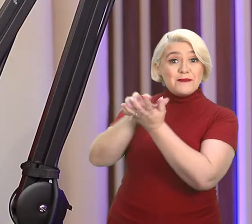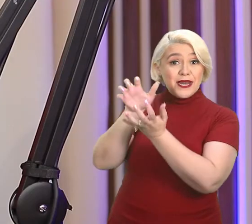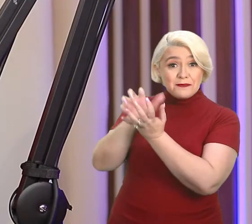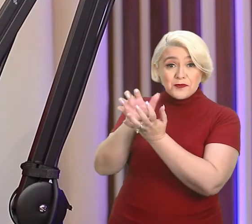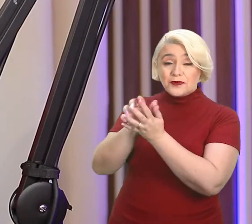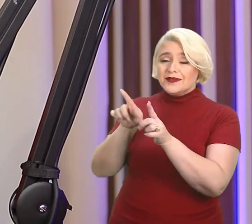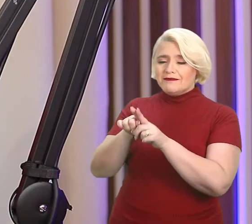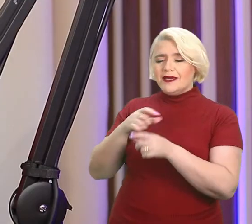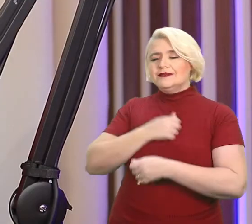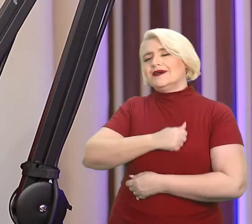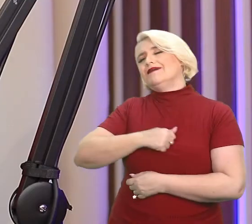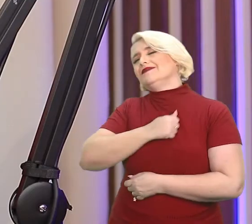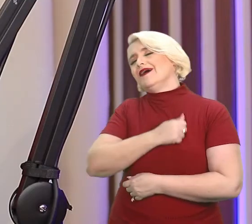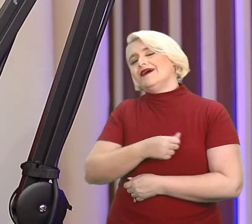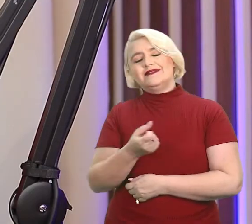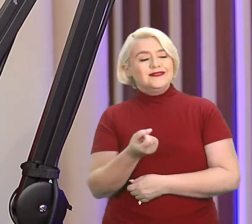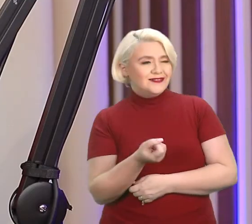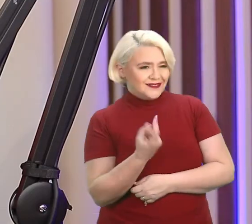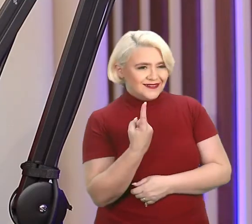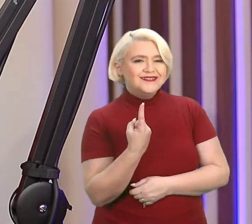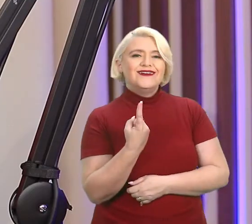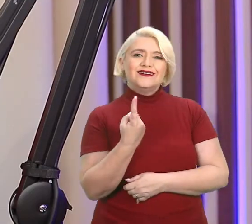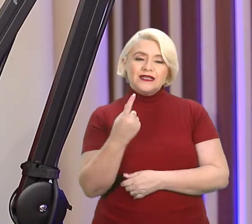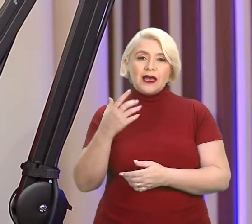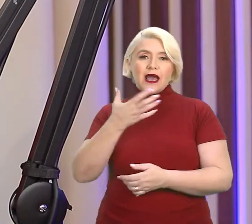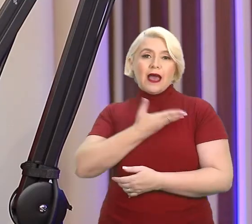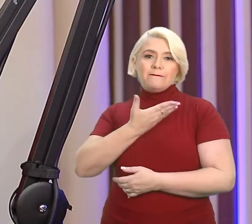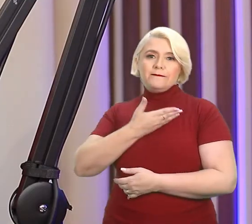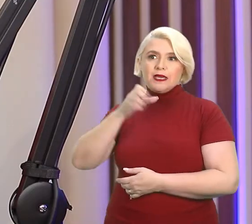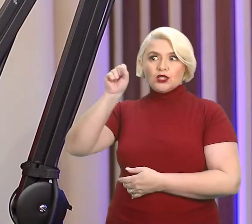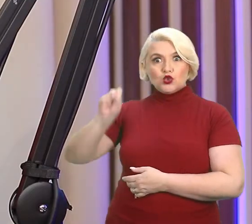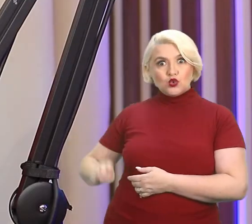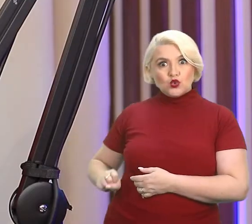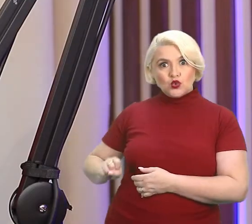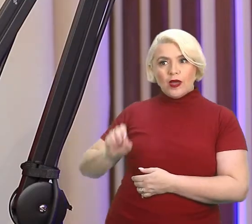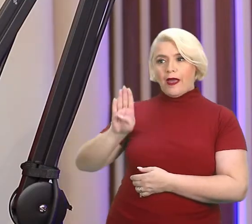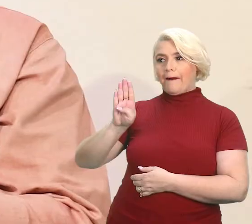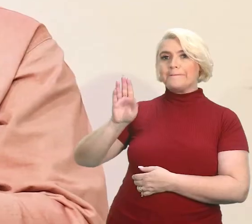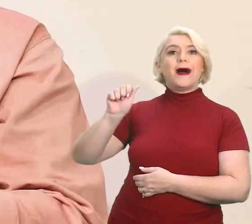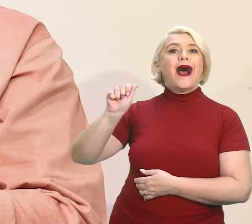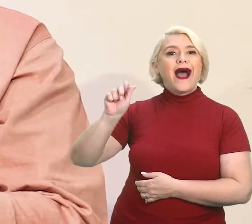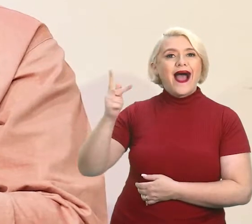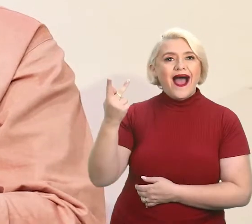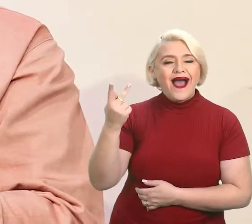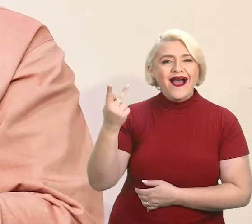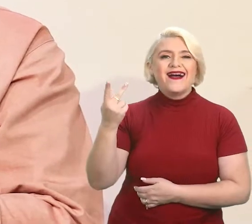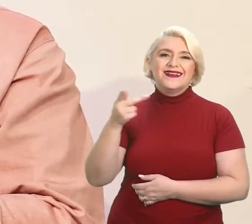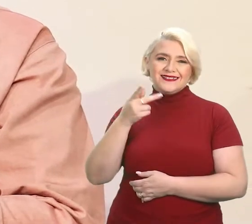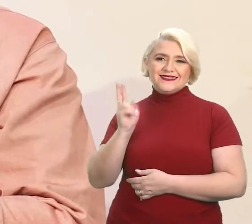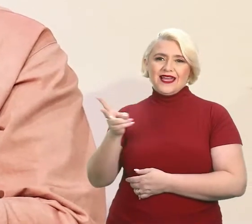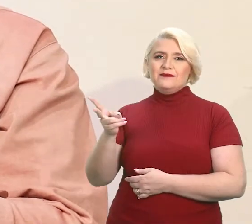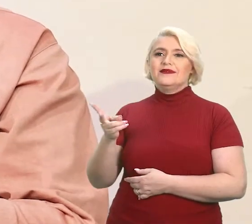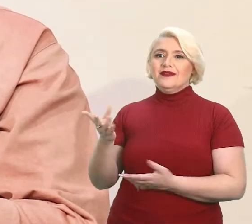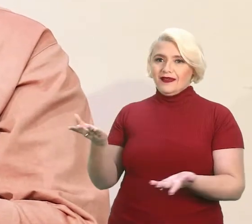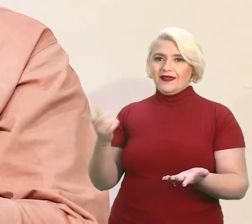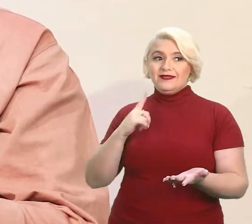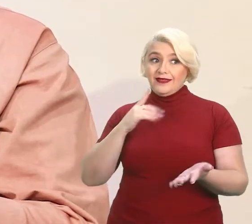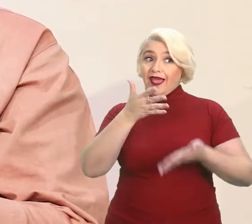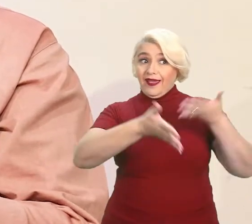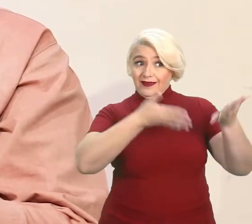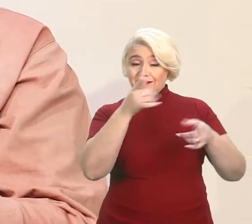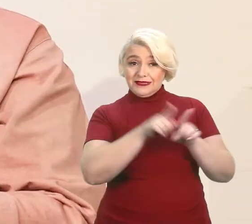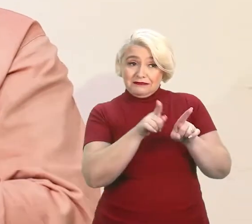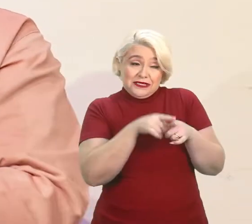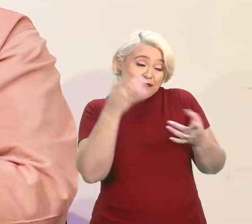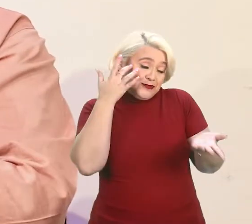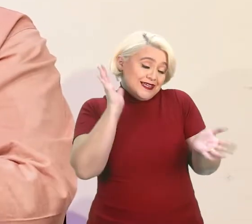Pernambuco. Dá uma saudade. Nossa, muito bom. E os meus amigos lá do Sul, Bar. Deve ter em Libras, deve ter bar. Deve ter.